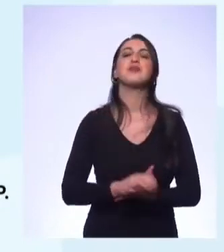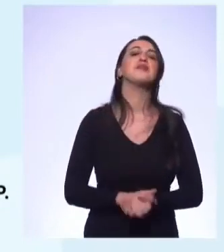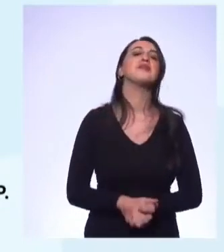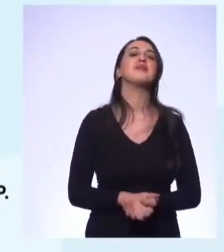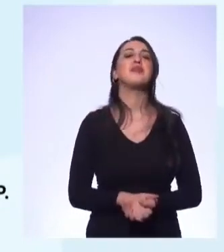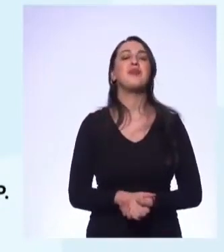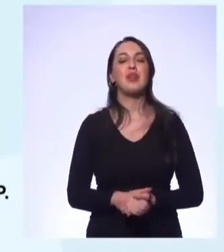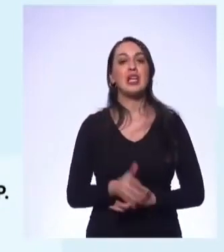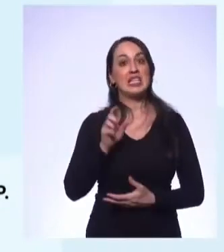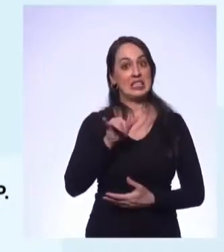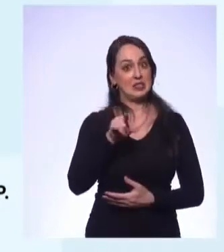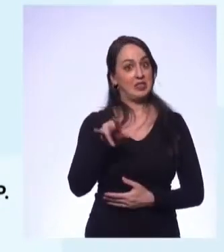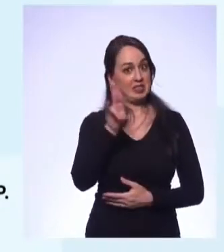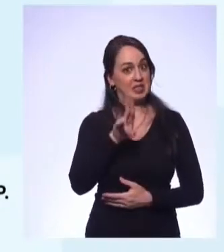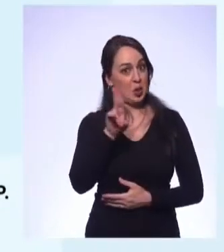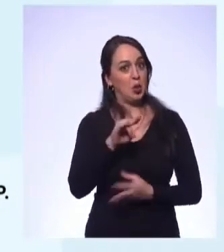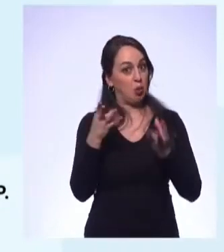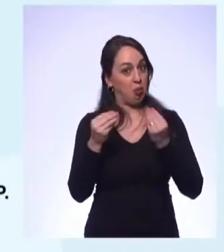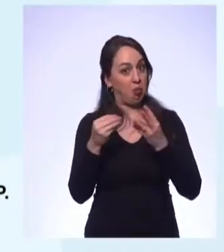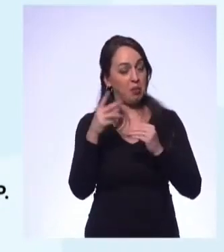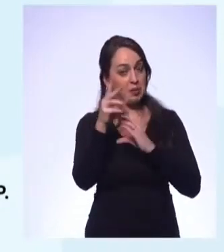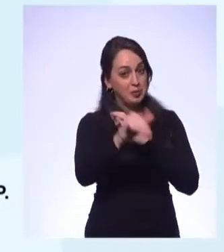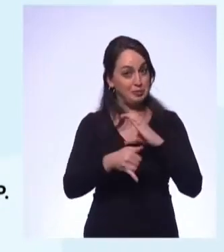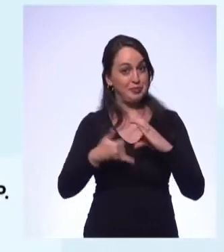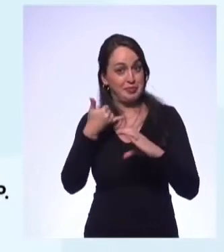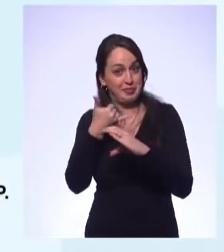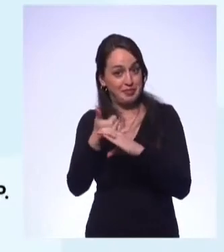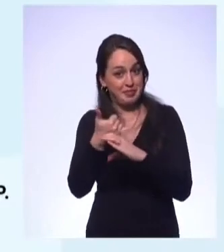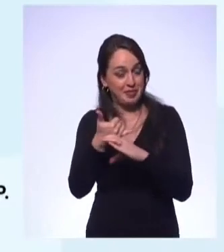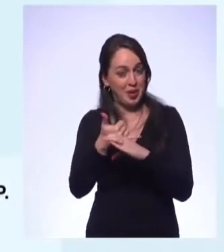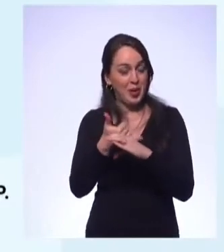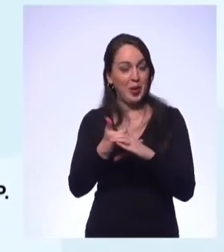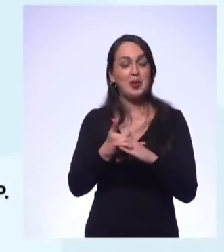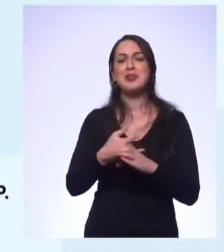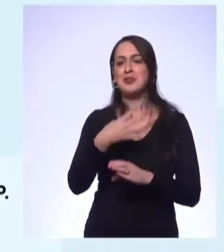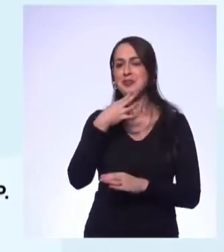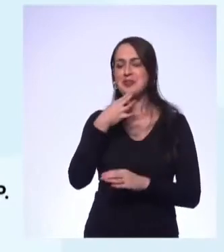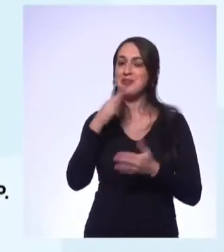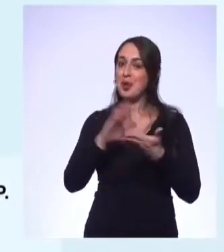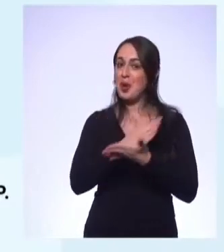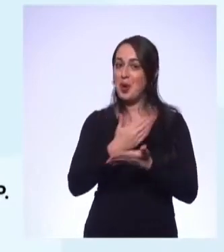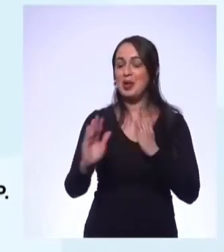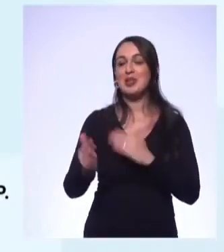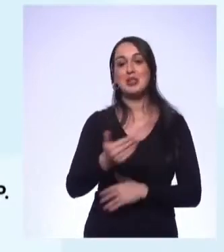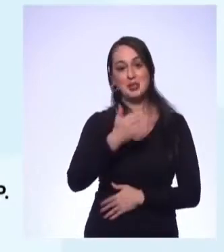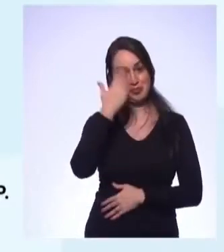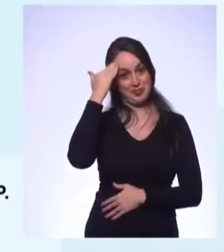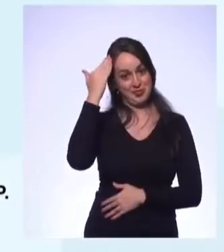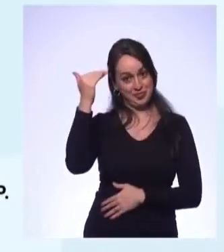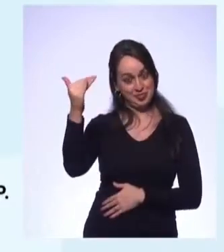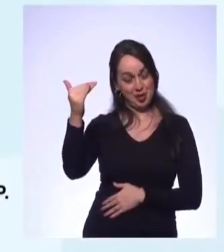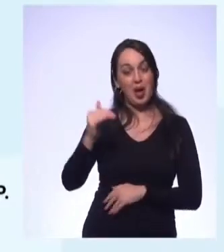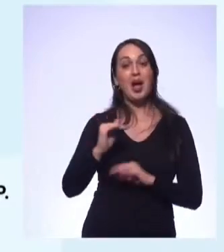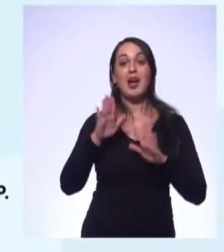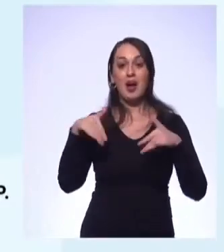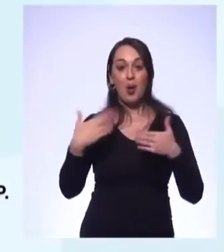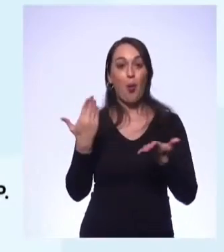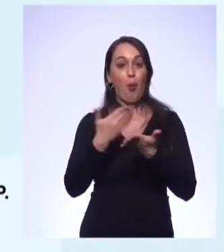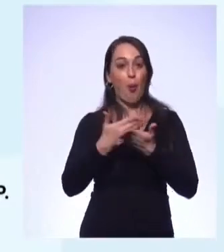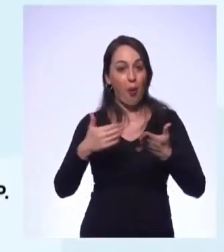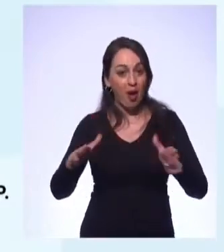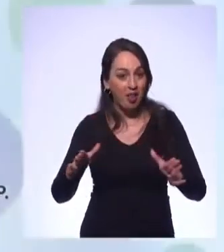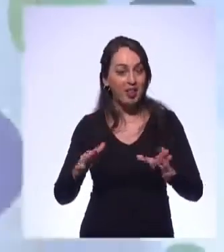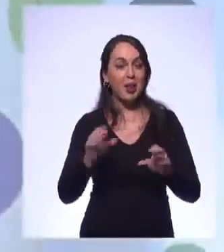como eu, sabe vários vídeos que entraram para a história no YouTube. Então, quando vocês acabarem a aula, vocês têm essa tarefinha aí, coloca